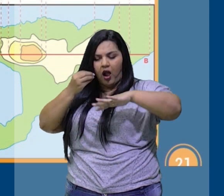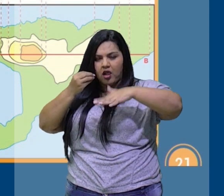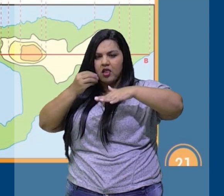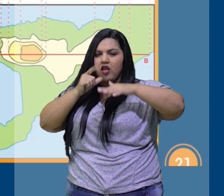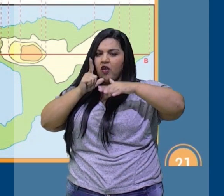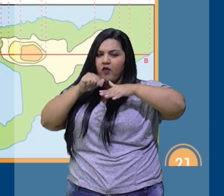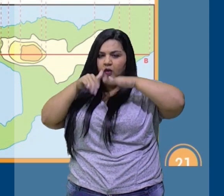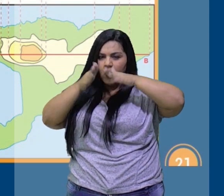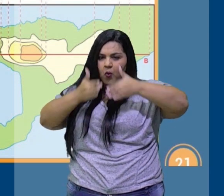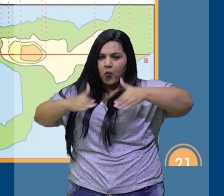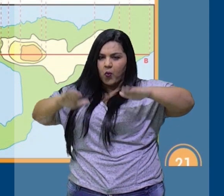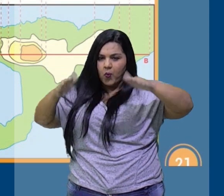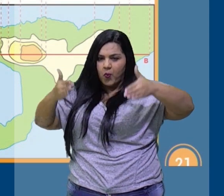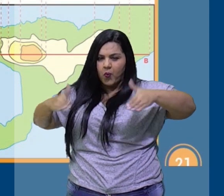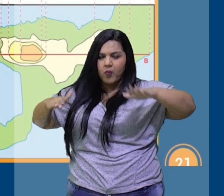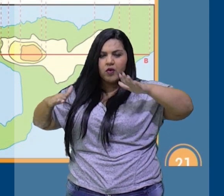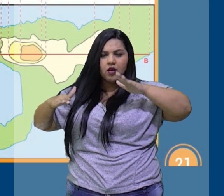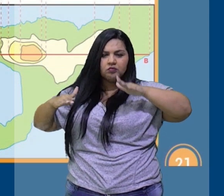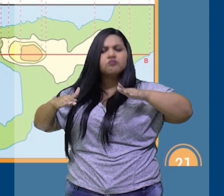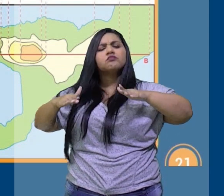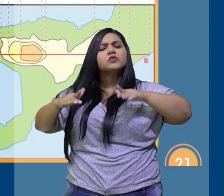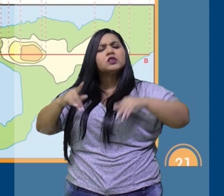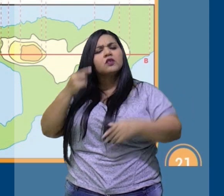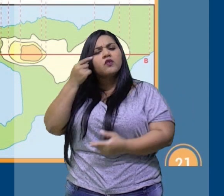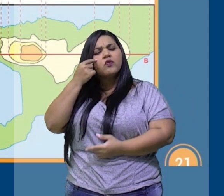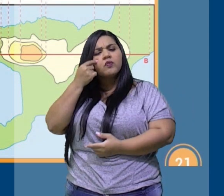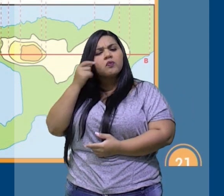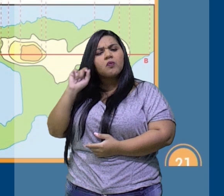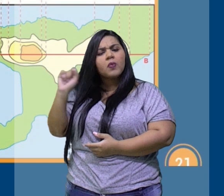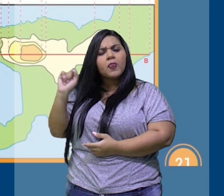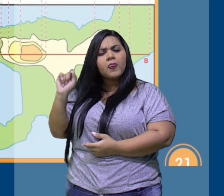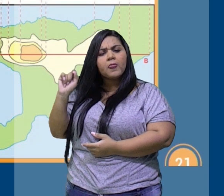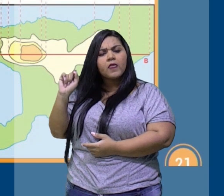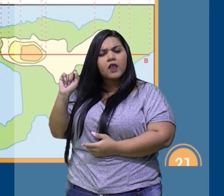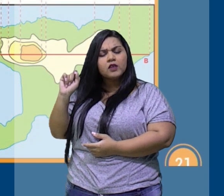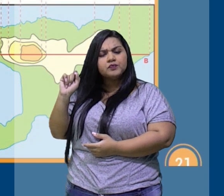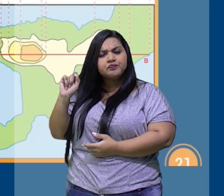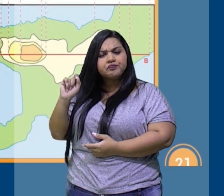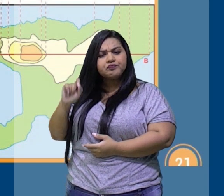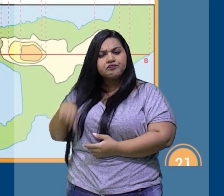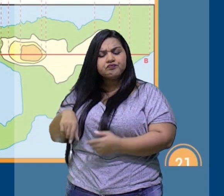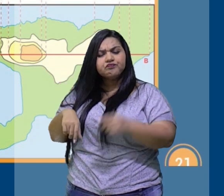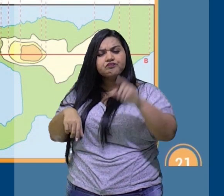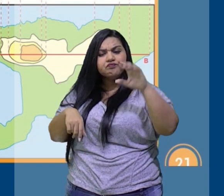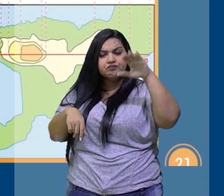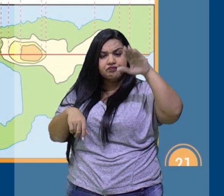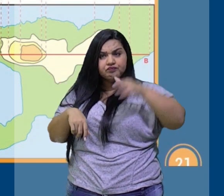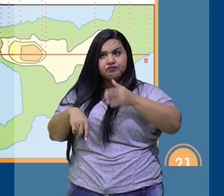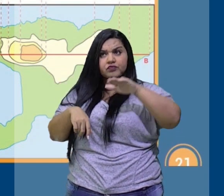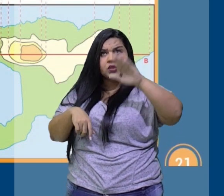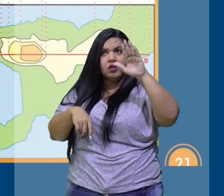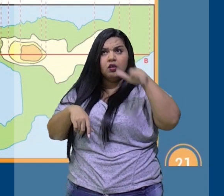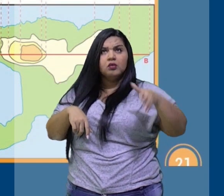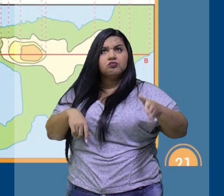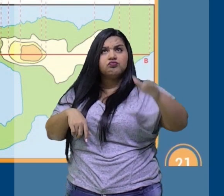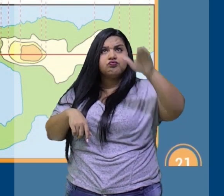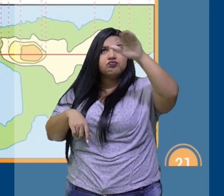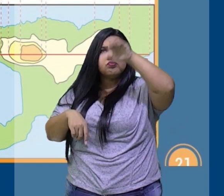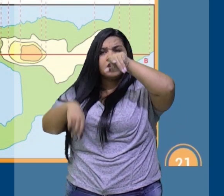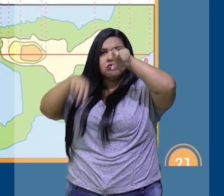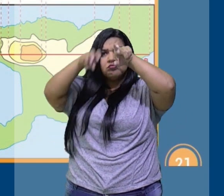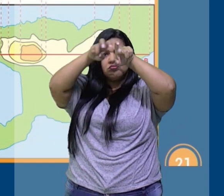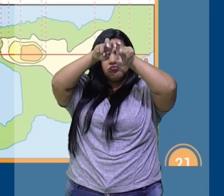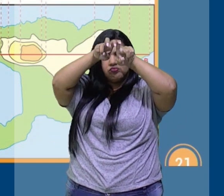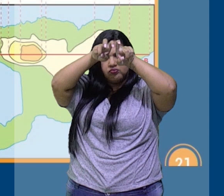eu coloquei essa imagem para vocês, a visão frontal do Pão de Açúcar, né? Então aqui a gente tem, olha, essa